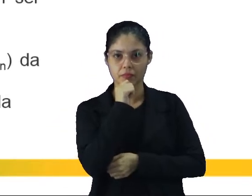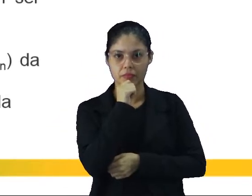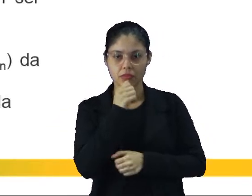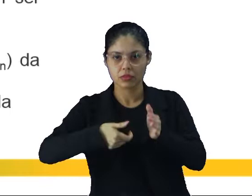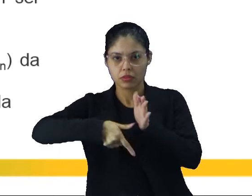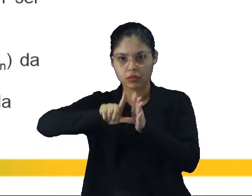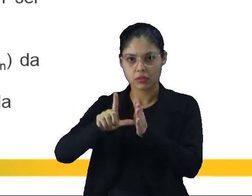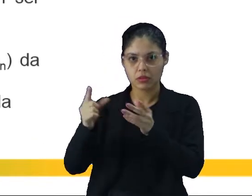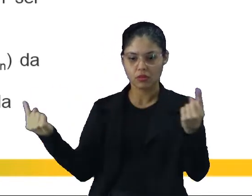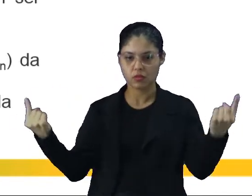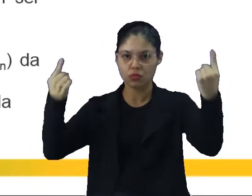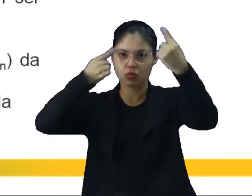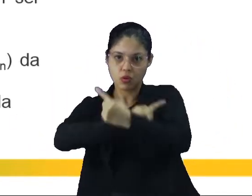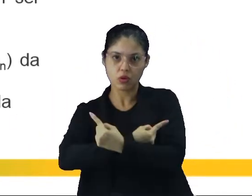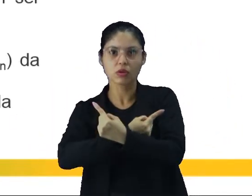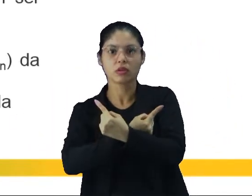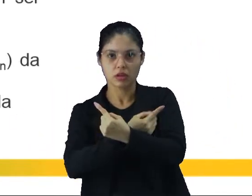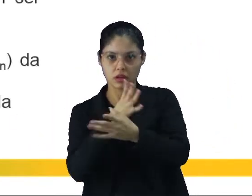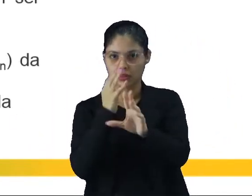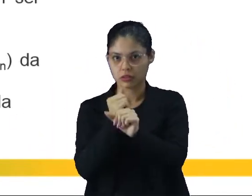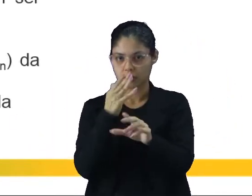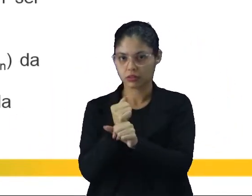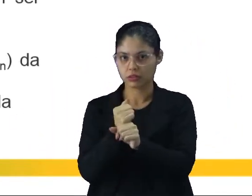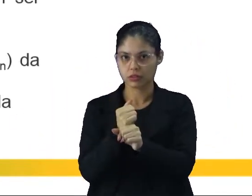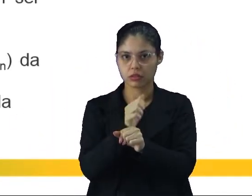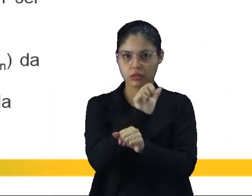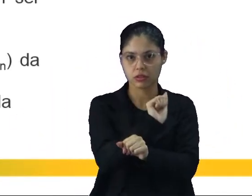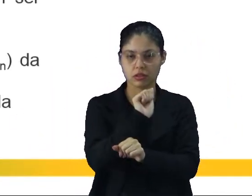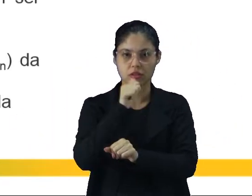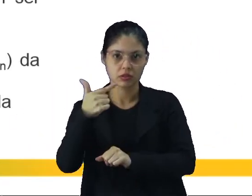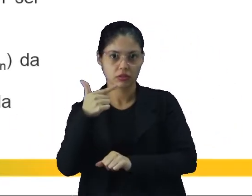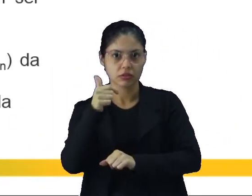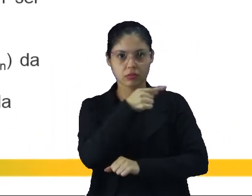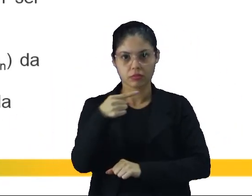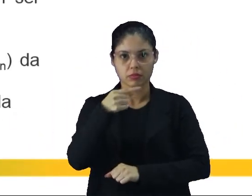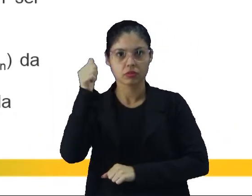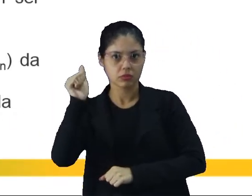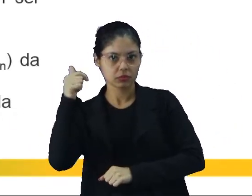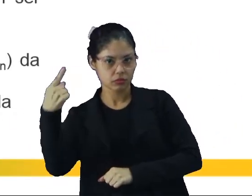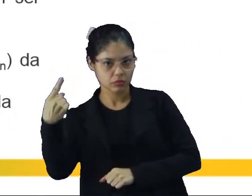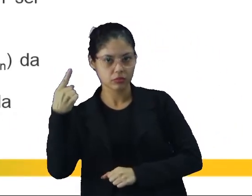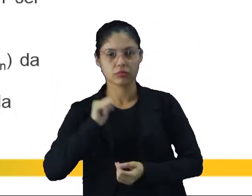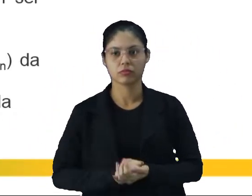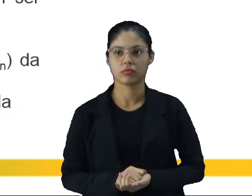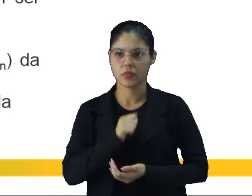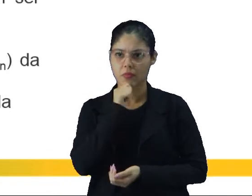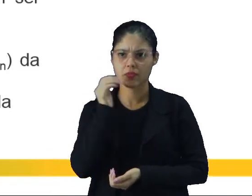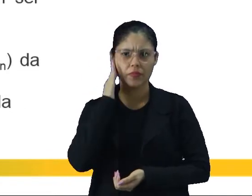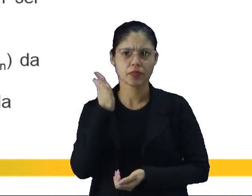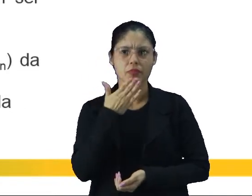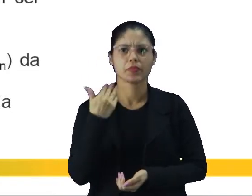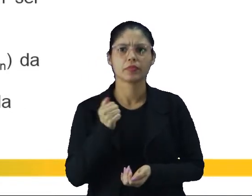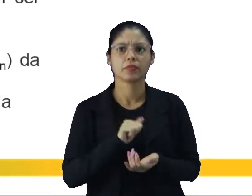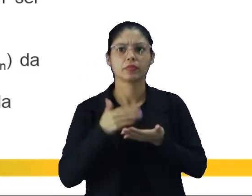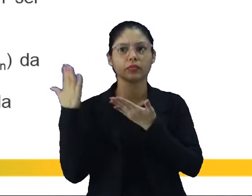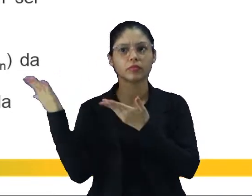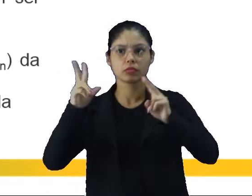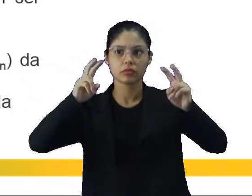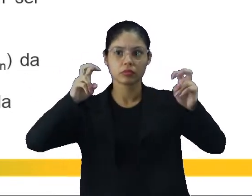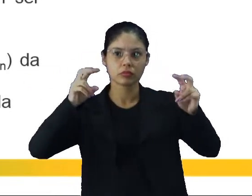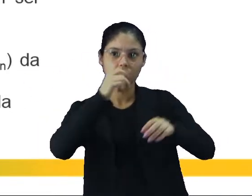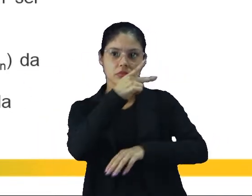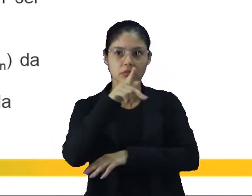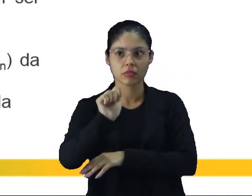pelo anterior. Não necessariamente ser o A2 menos o A1, tá? Então, bora compreender isso aqui melhor? Sendo assim, os termos